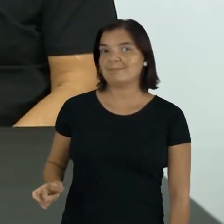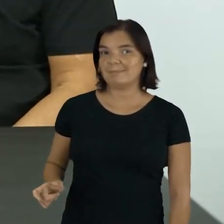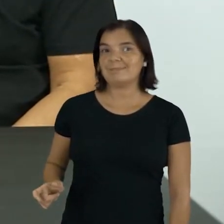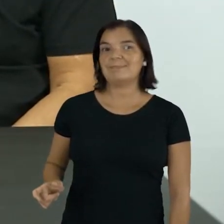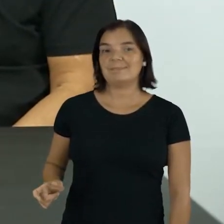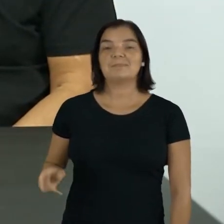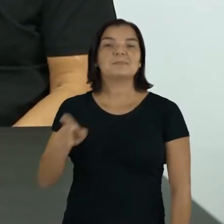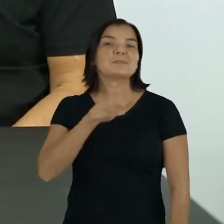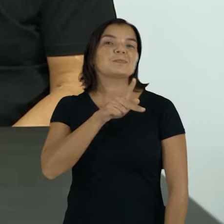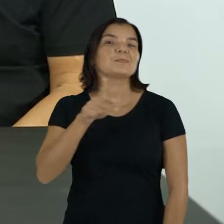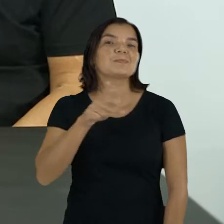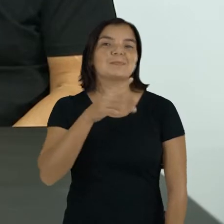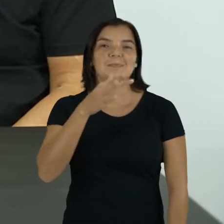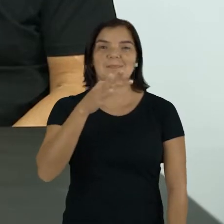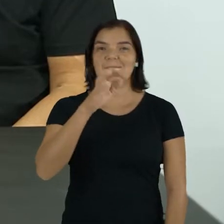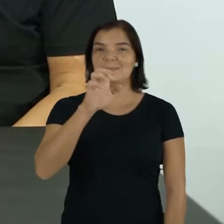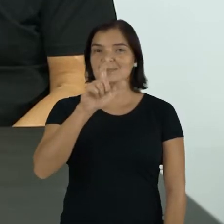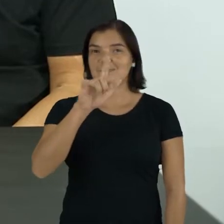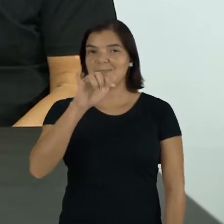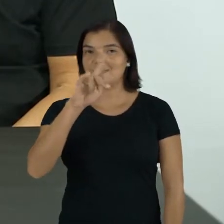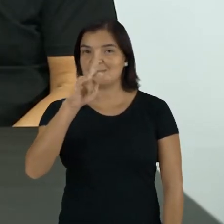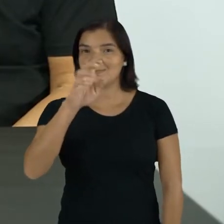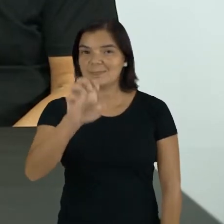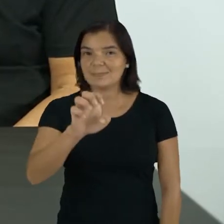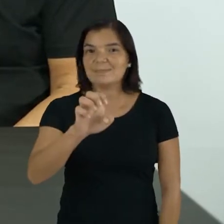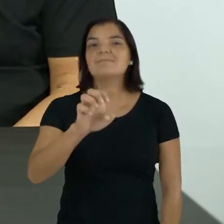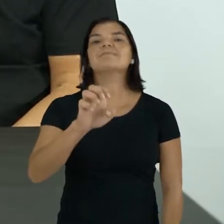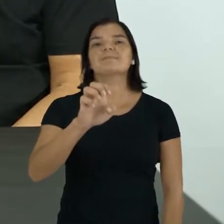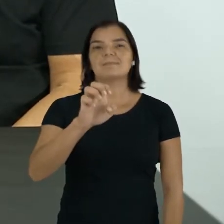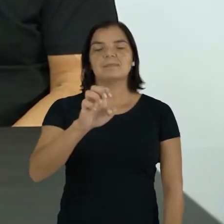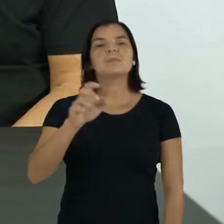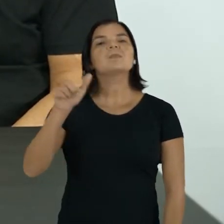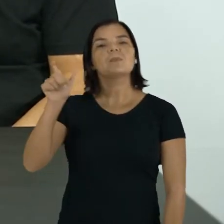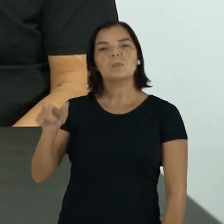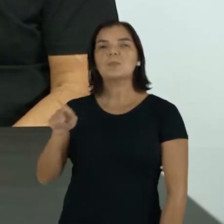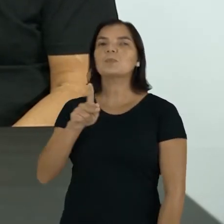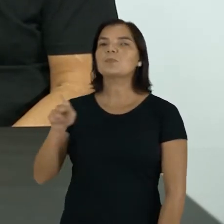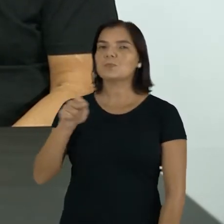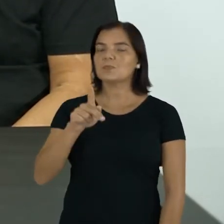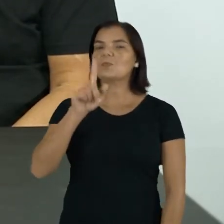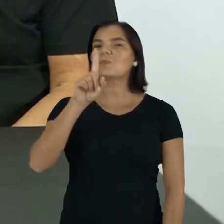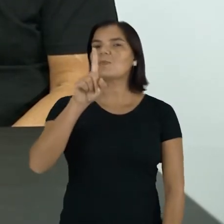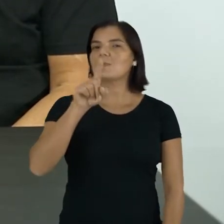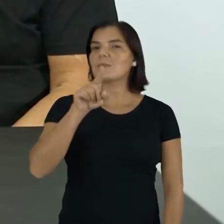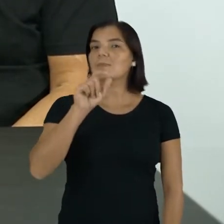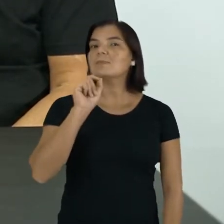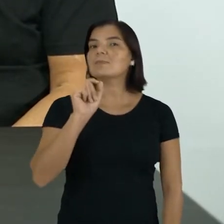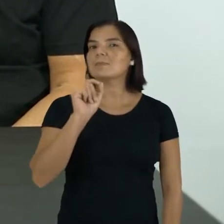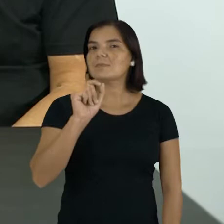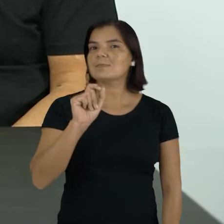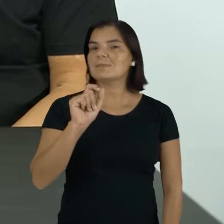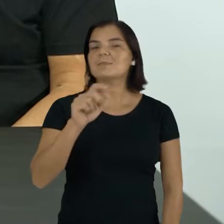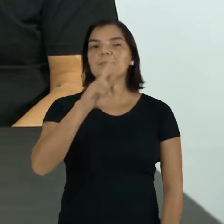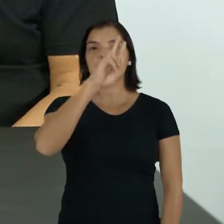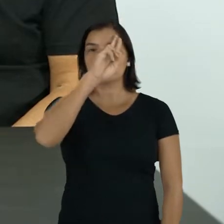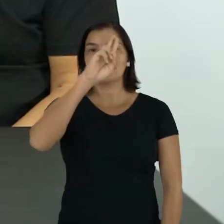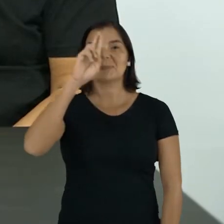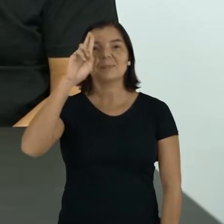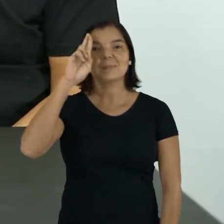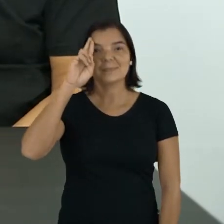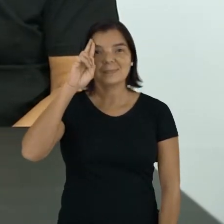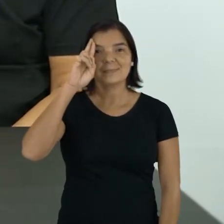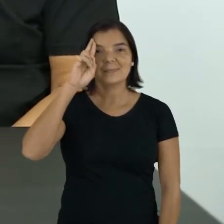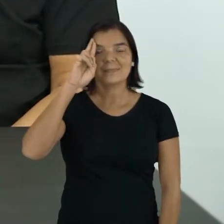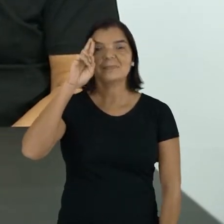estou com o professor Felipe Júnior. O professor Felipe Júnior, ele é professor de história, né,